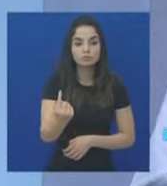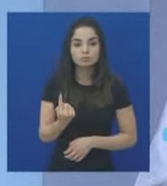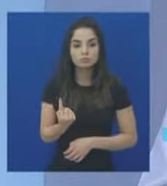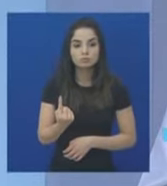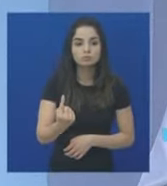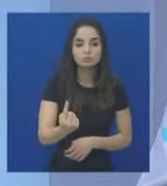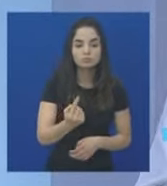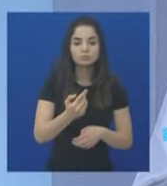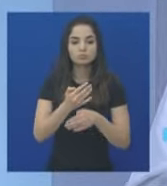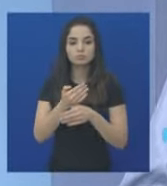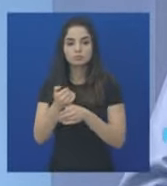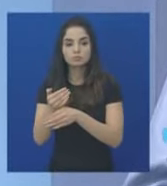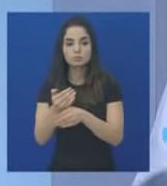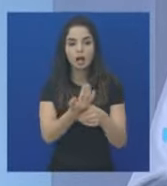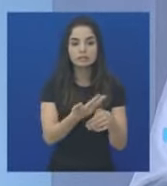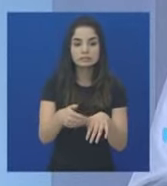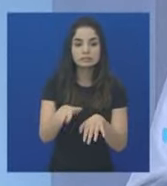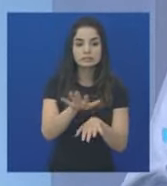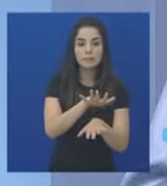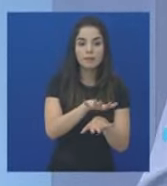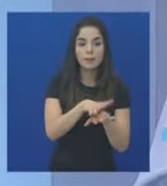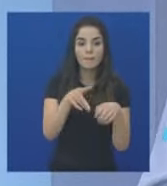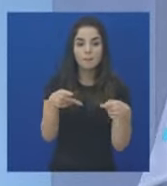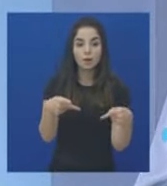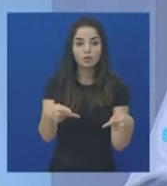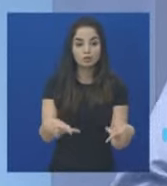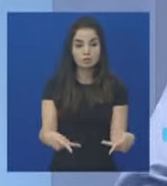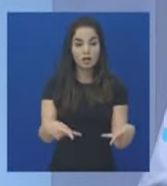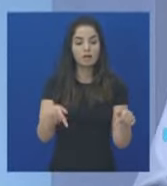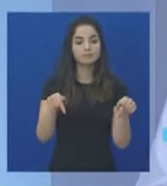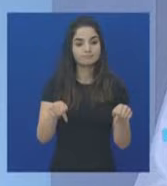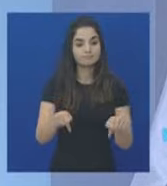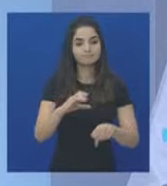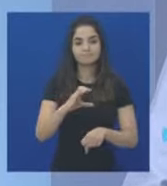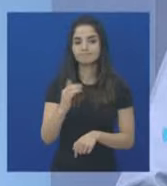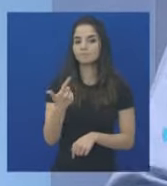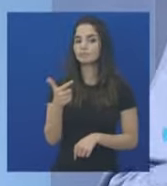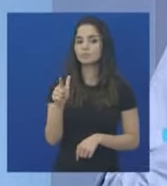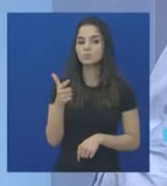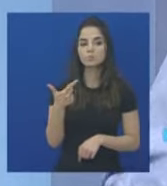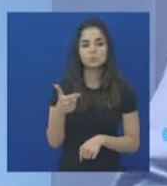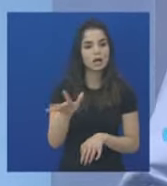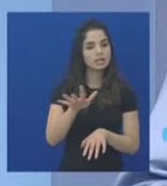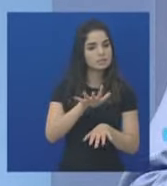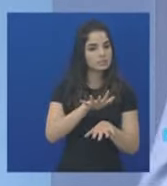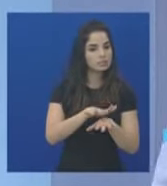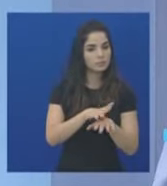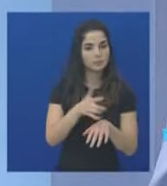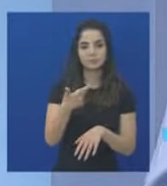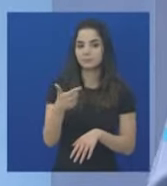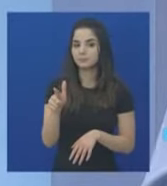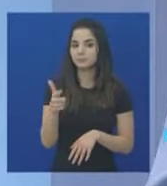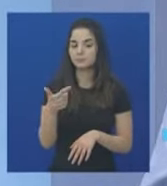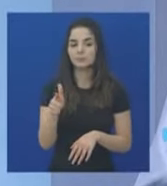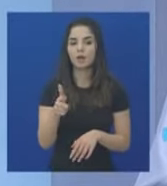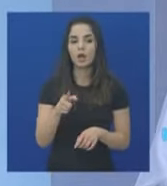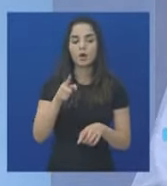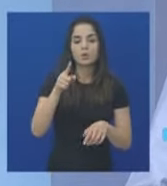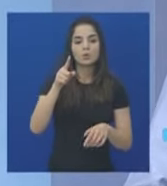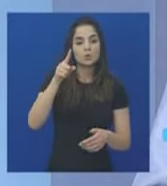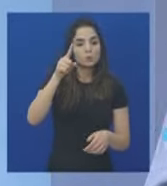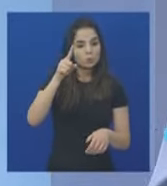acessibilidade. Projetos de acessibilidade na nossa cidade não existem. Inclusive, nos nossos pontos de visitação